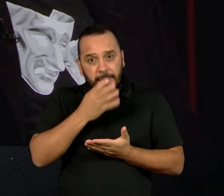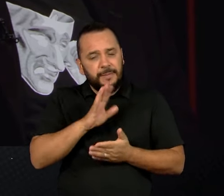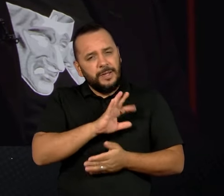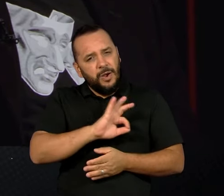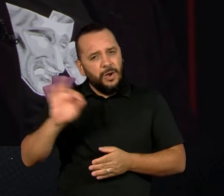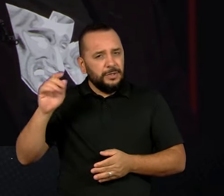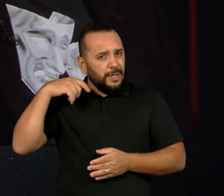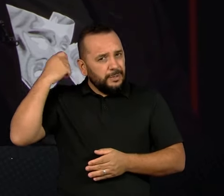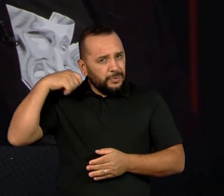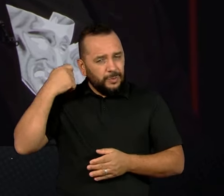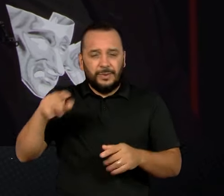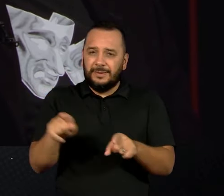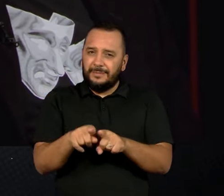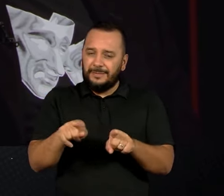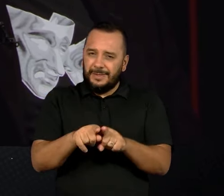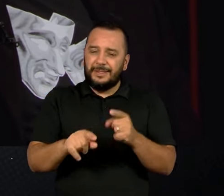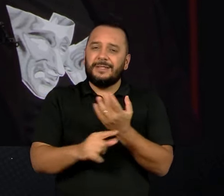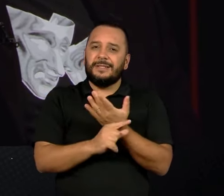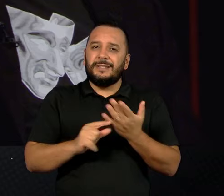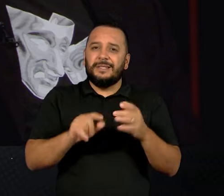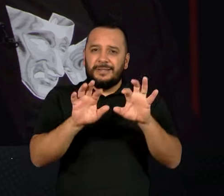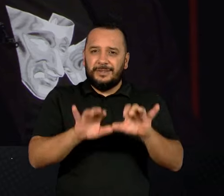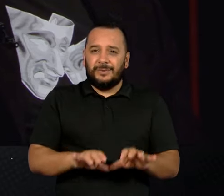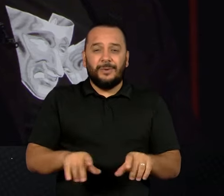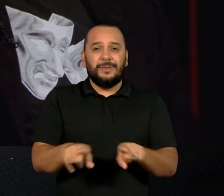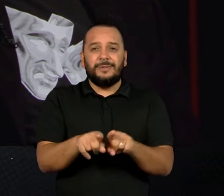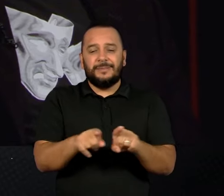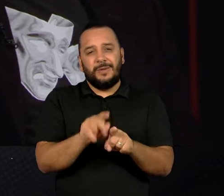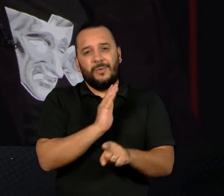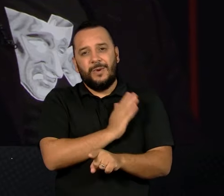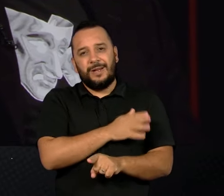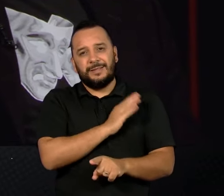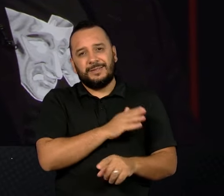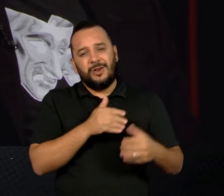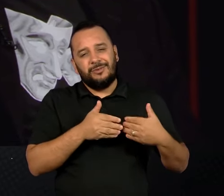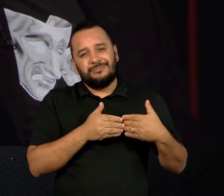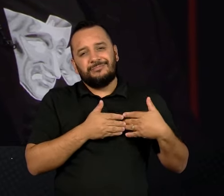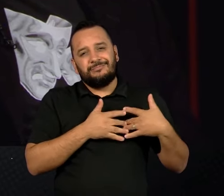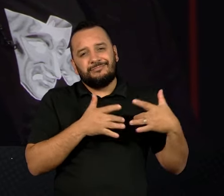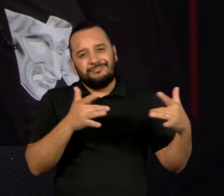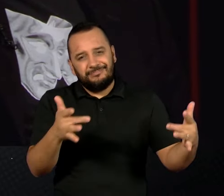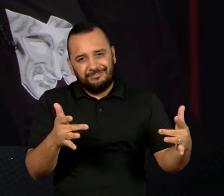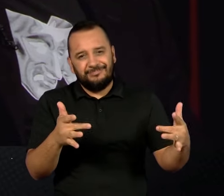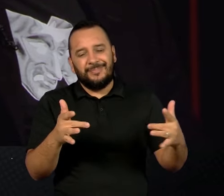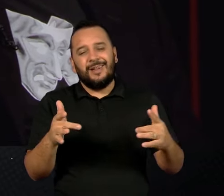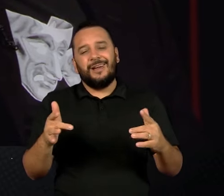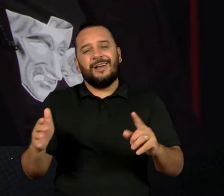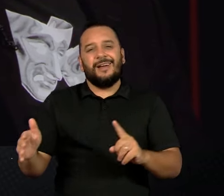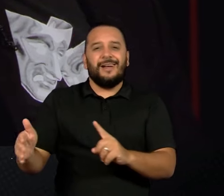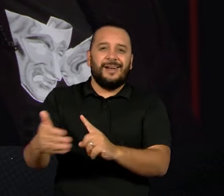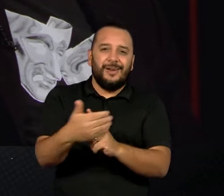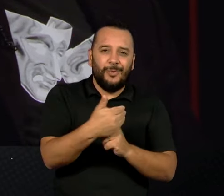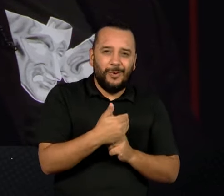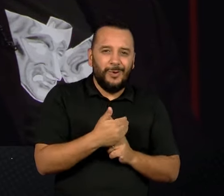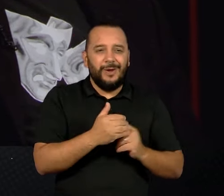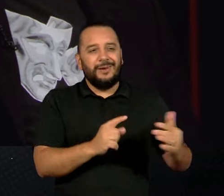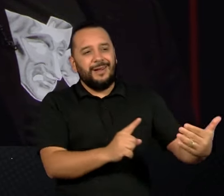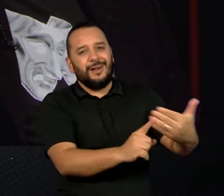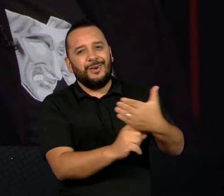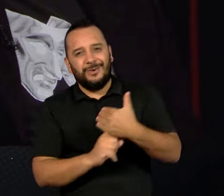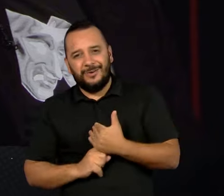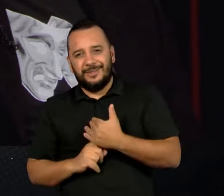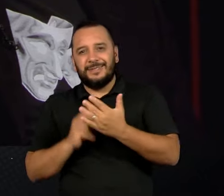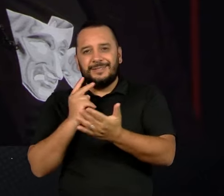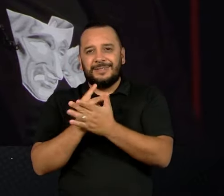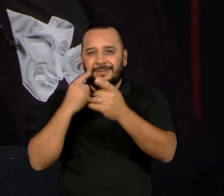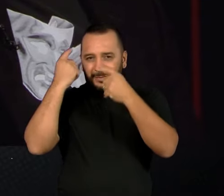escritor, é uma pessoa que tem um coração e acolhe todo mundo. Ele está sempre se preocupando com o